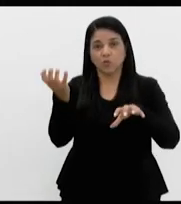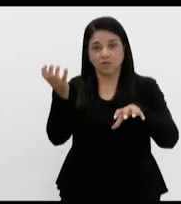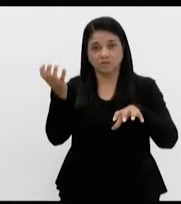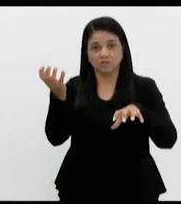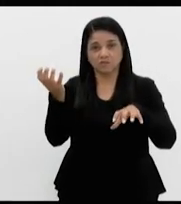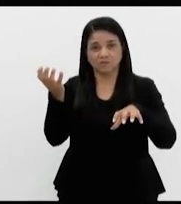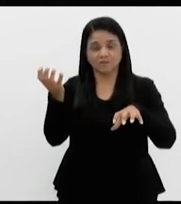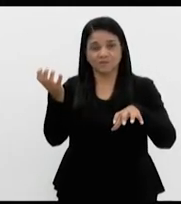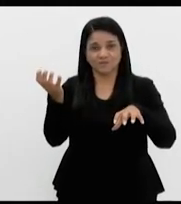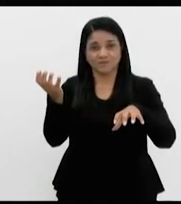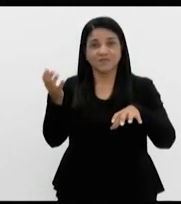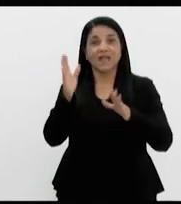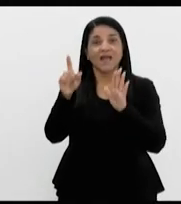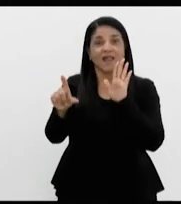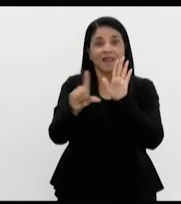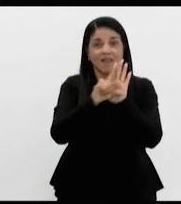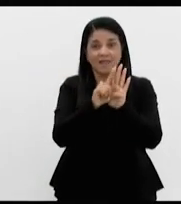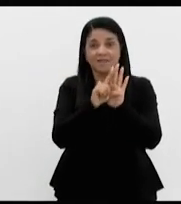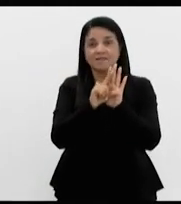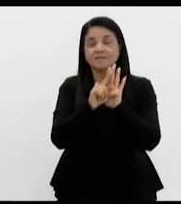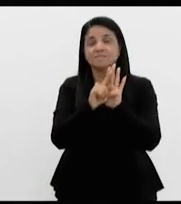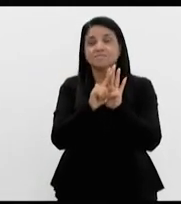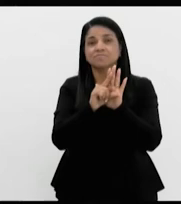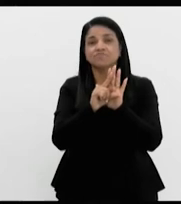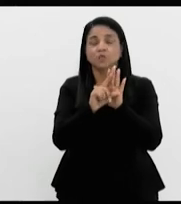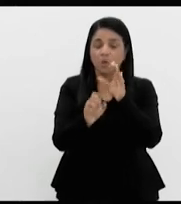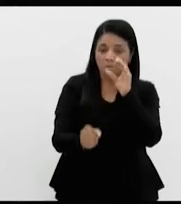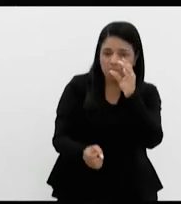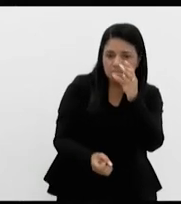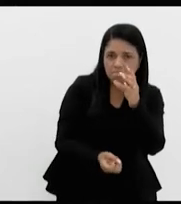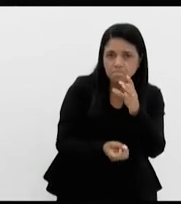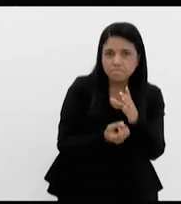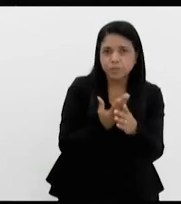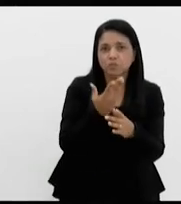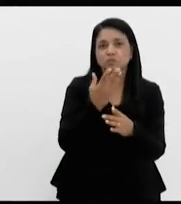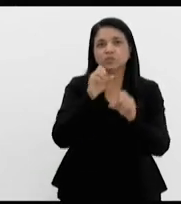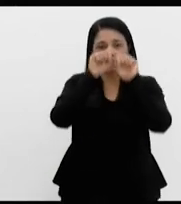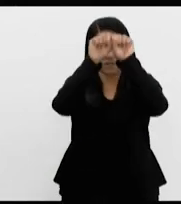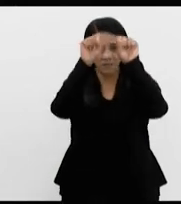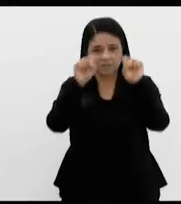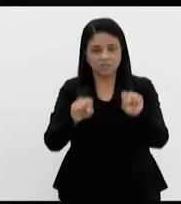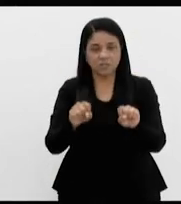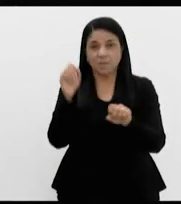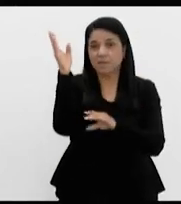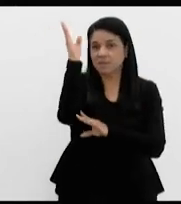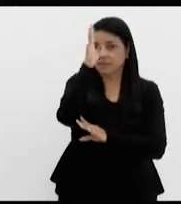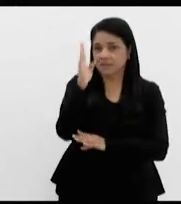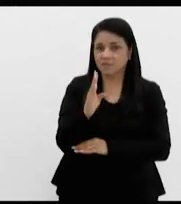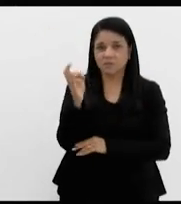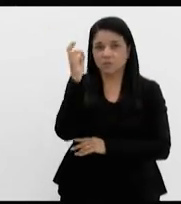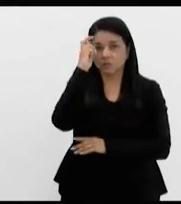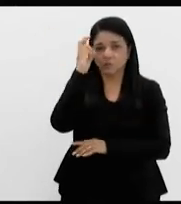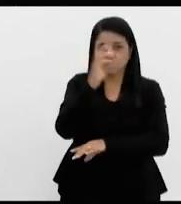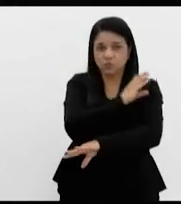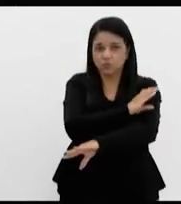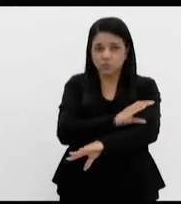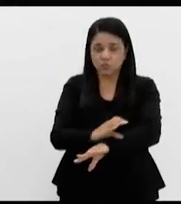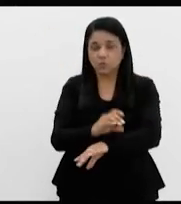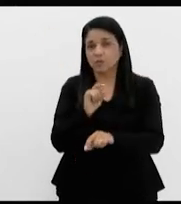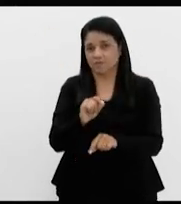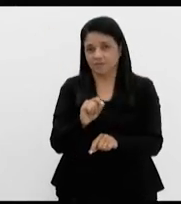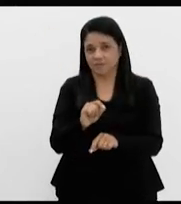da lei que estabelece a implementação do Sistema Nacional de Cultura, para a gente